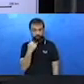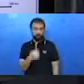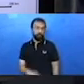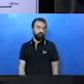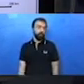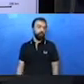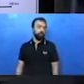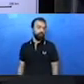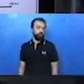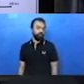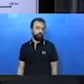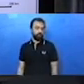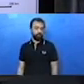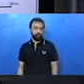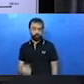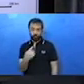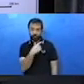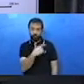mapa, que é de